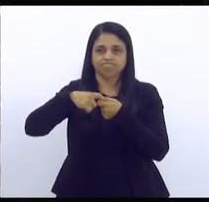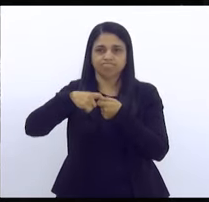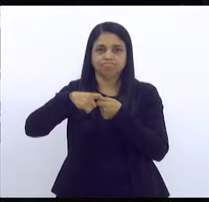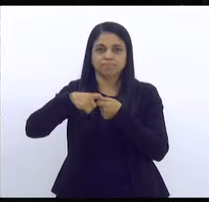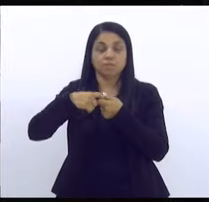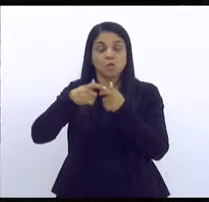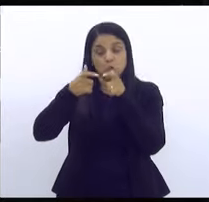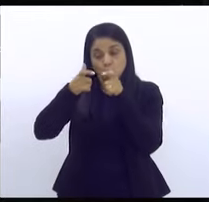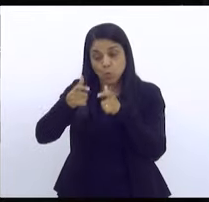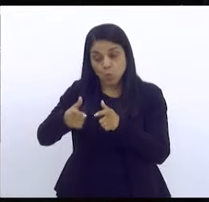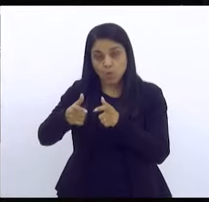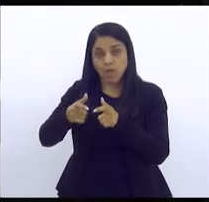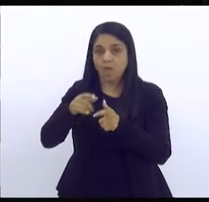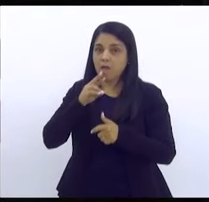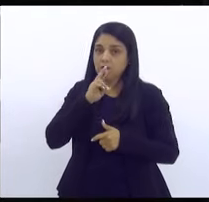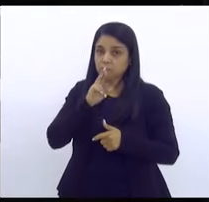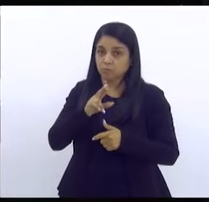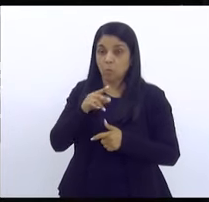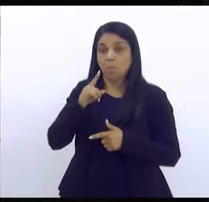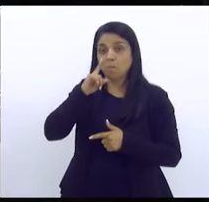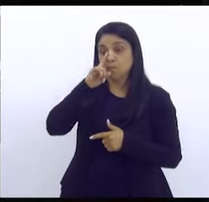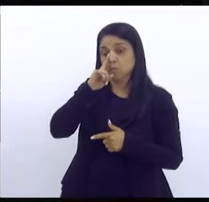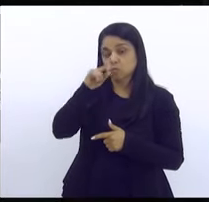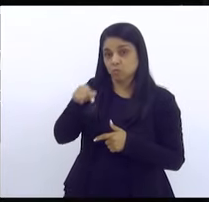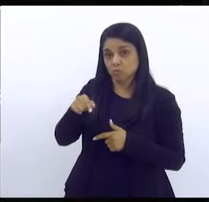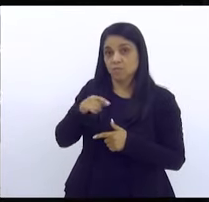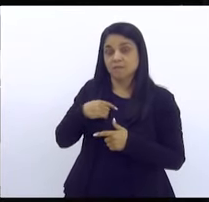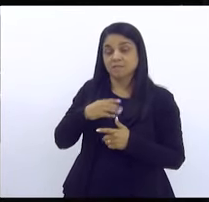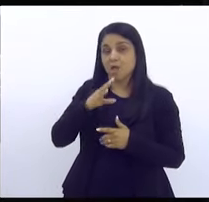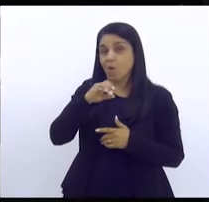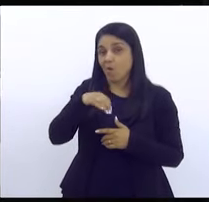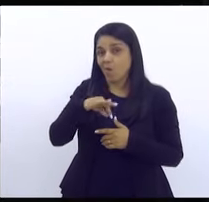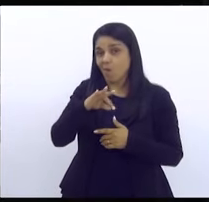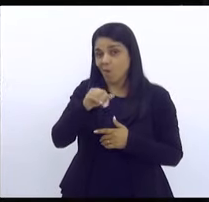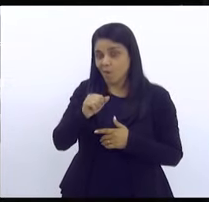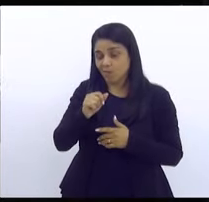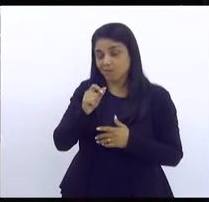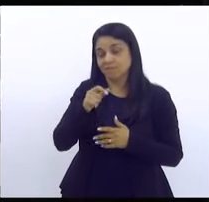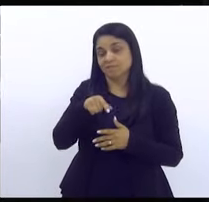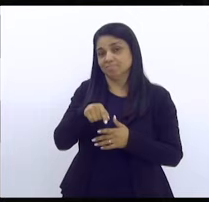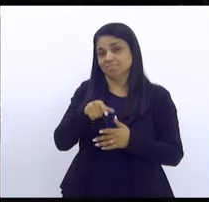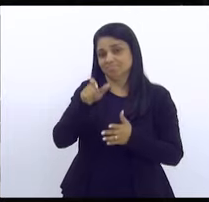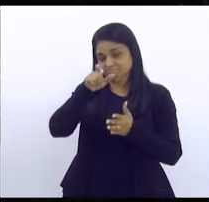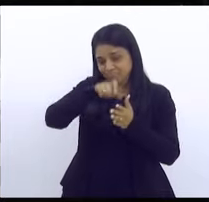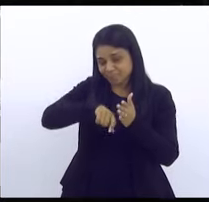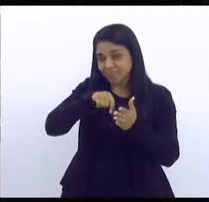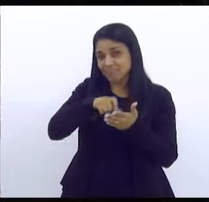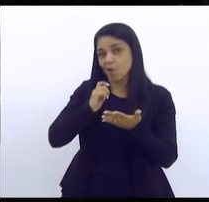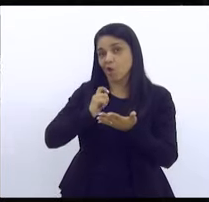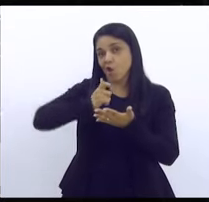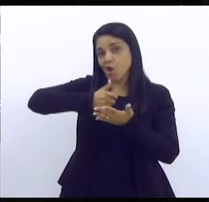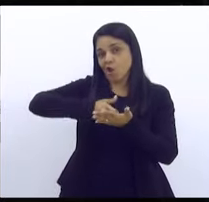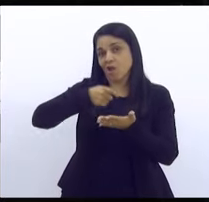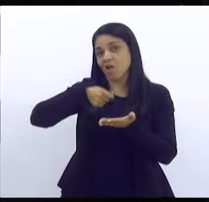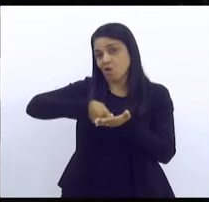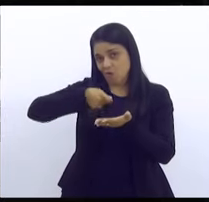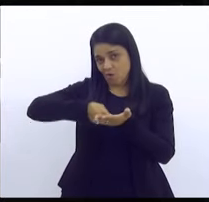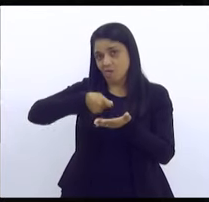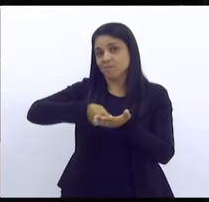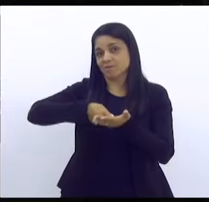lugares perigosos. Mas a conta, a continha de luz feita pela empresa está chegando para ser cobrada.